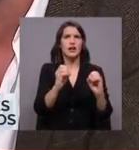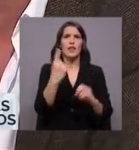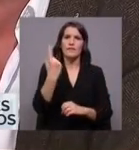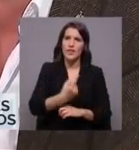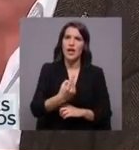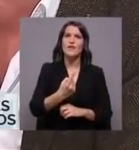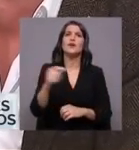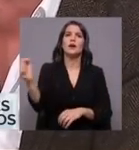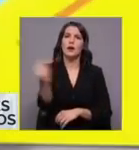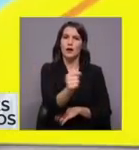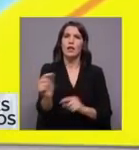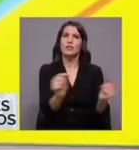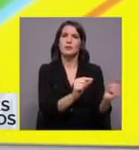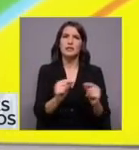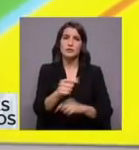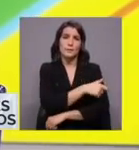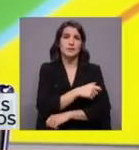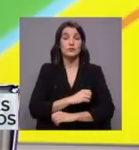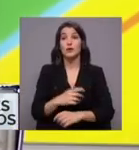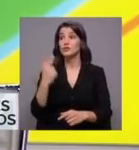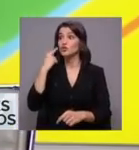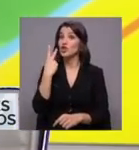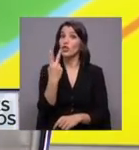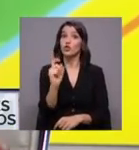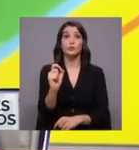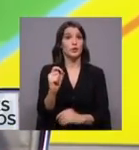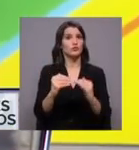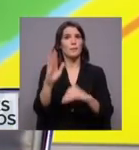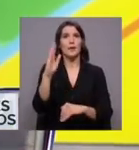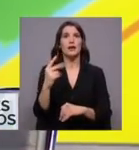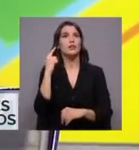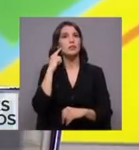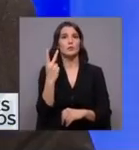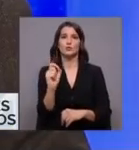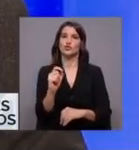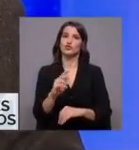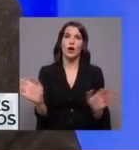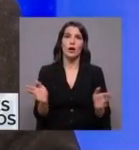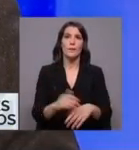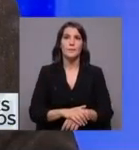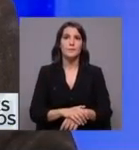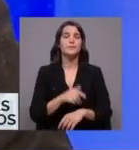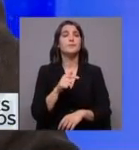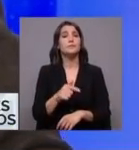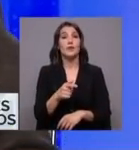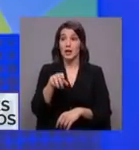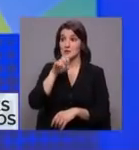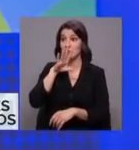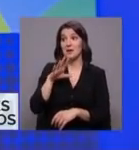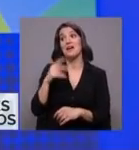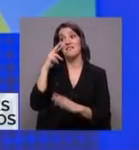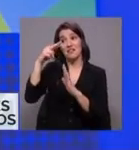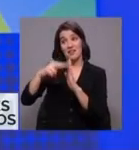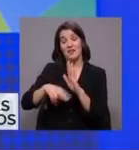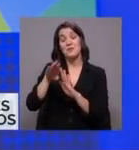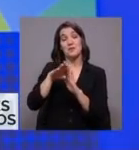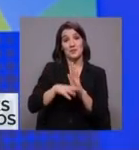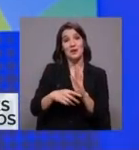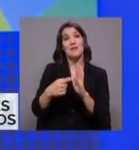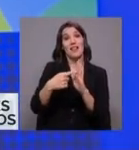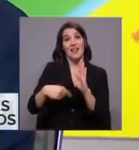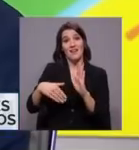esta já estava em perfeitas condições A cada dois minutos e mais uma surpresa quando o problema é para